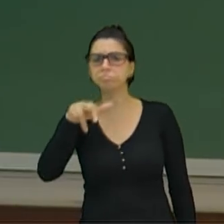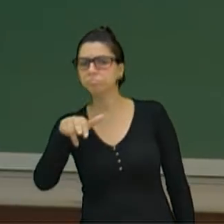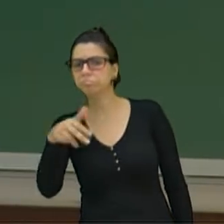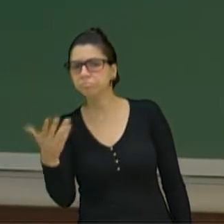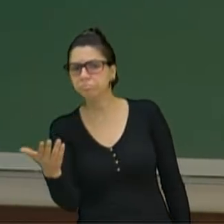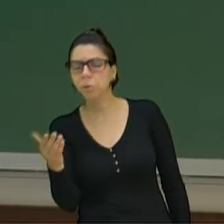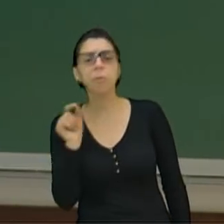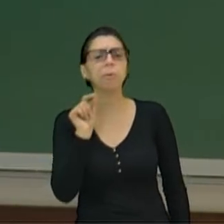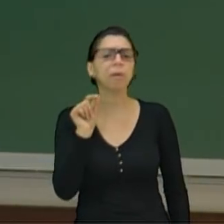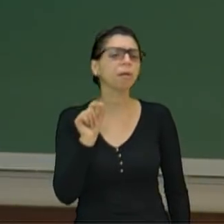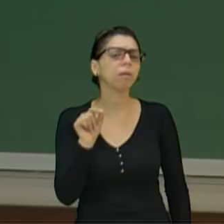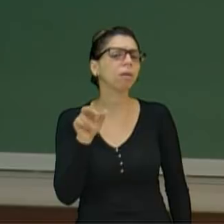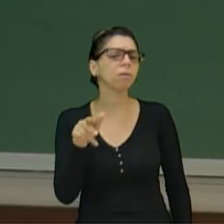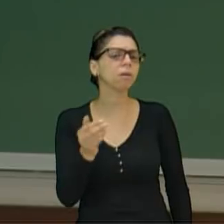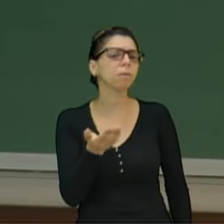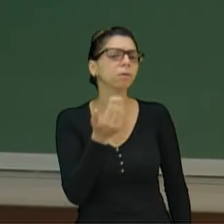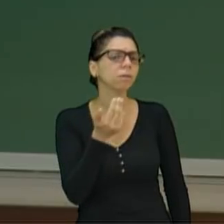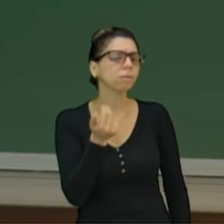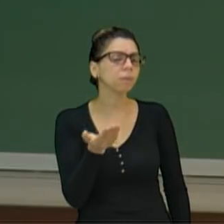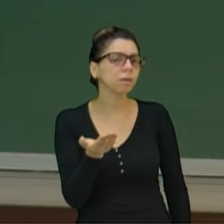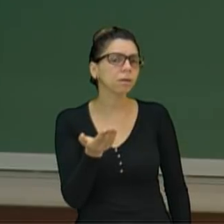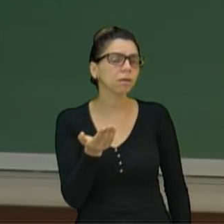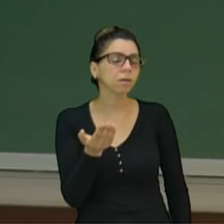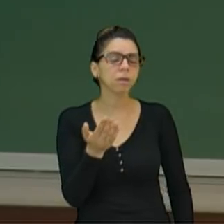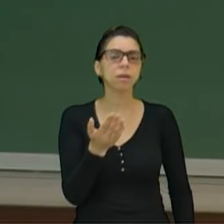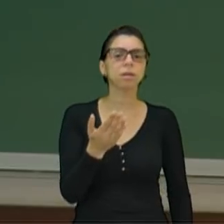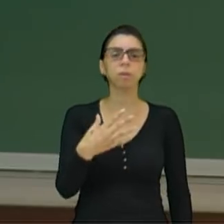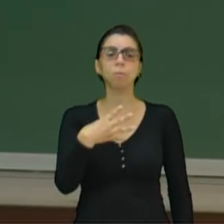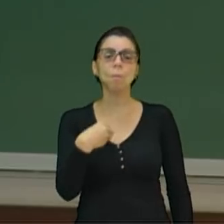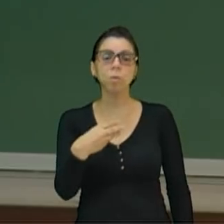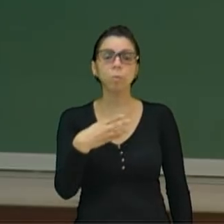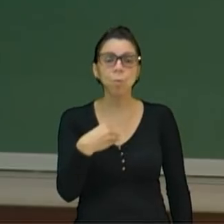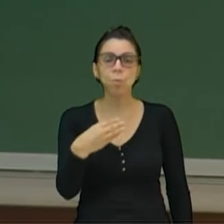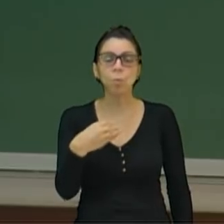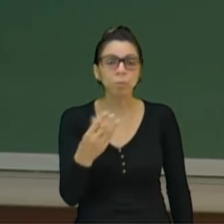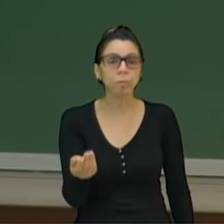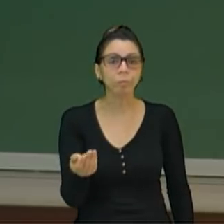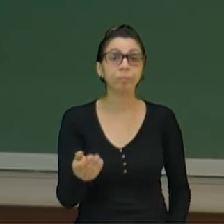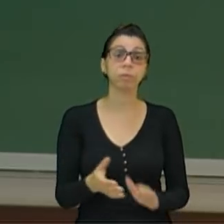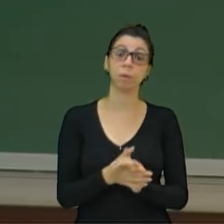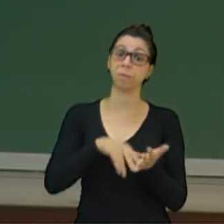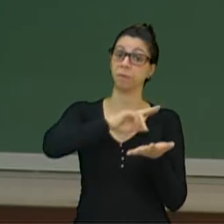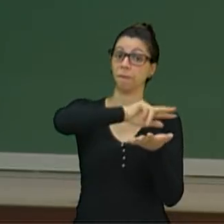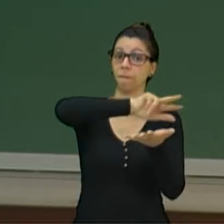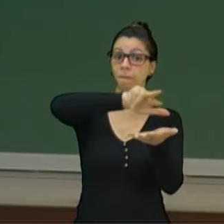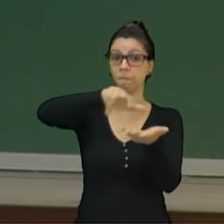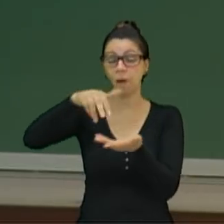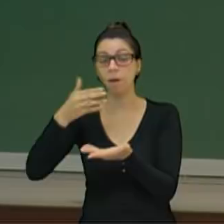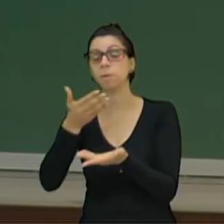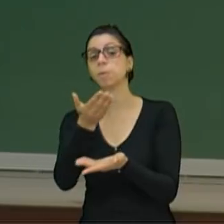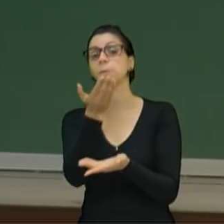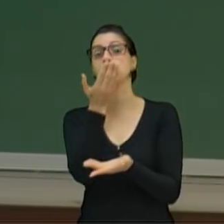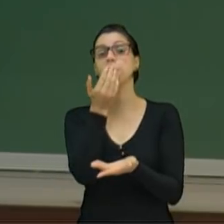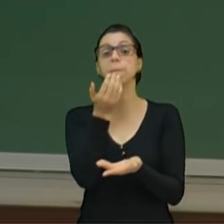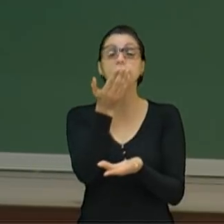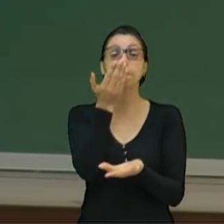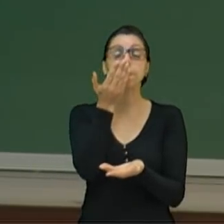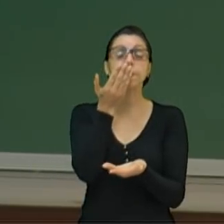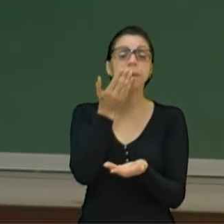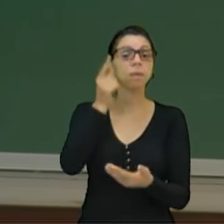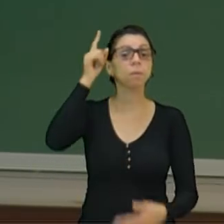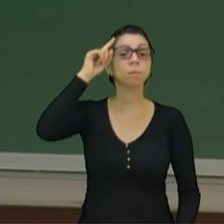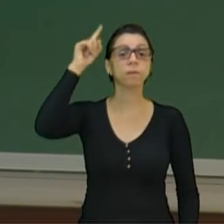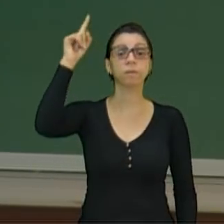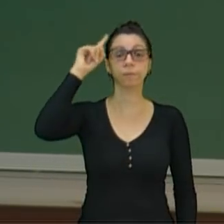O que ele está comendo? Teu irmãozinho pequenininho está mamando? Então, são vários alimentos que a gente consome no cotidiano, no dia a